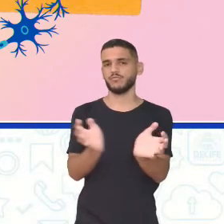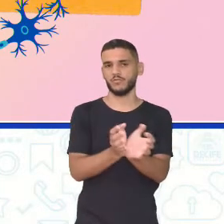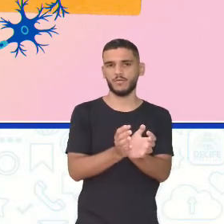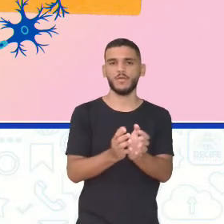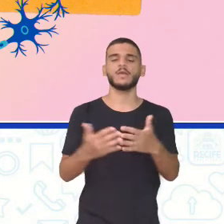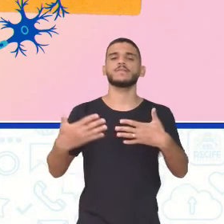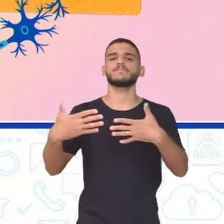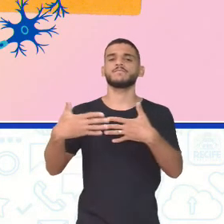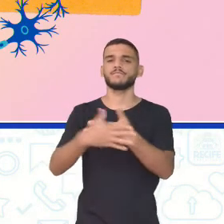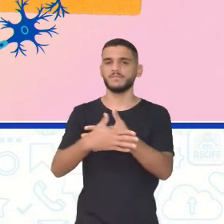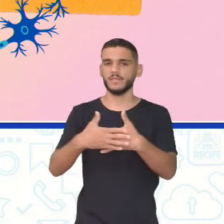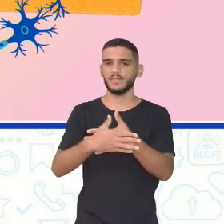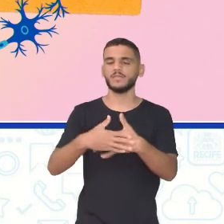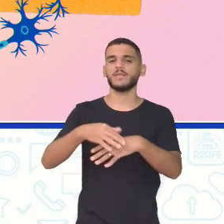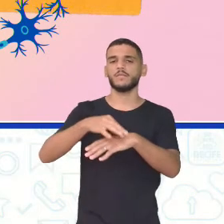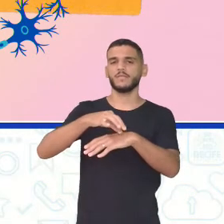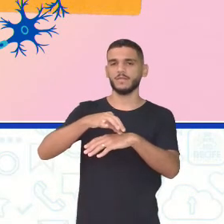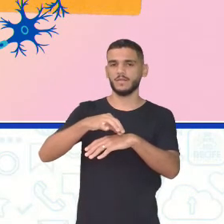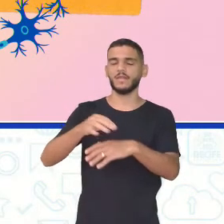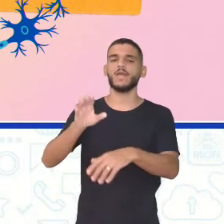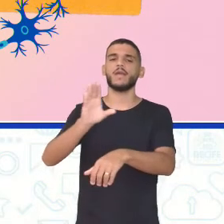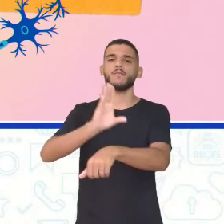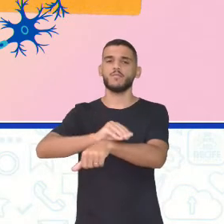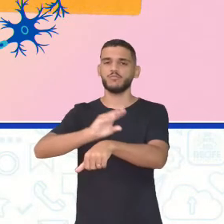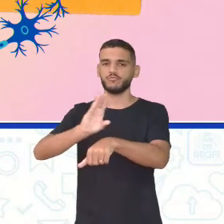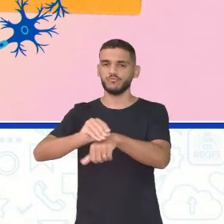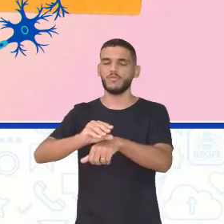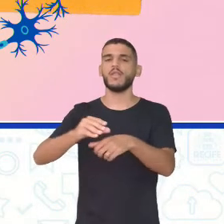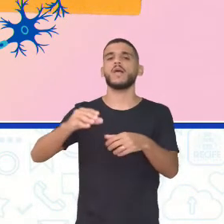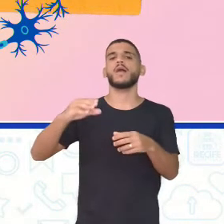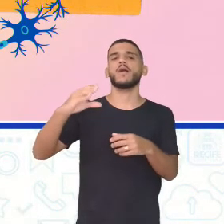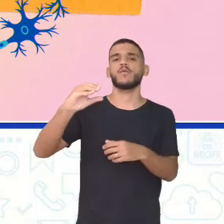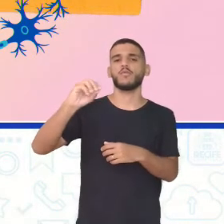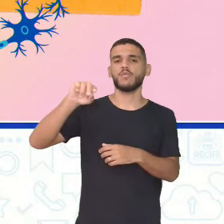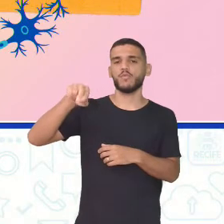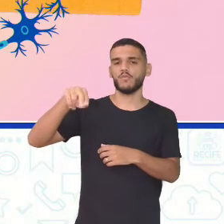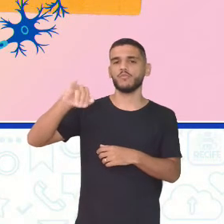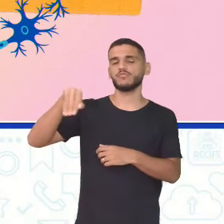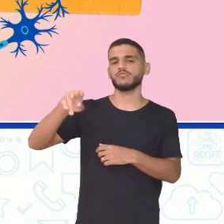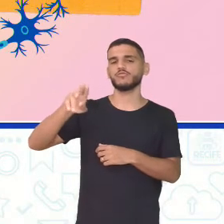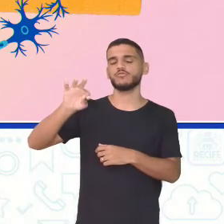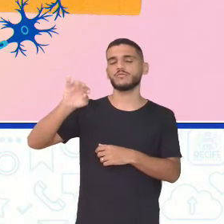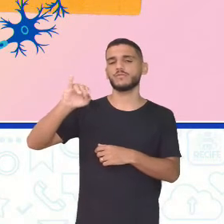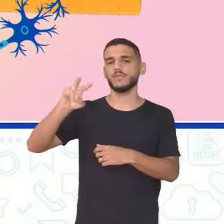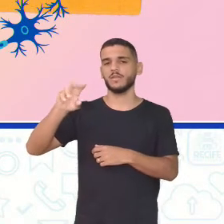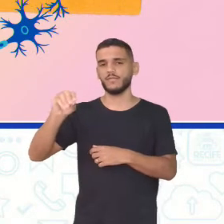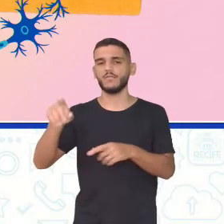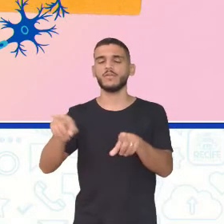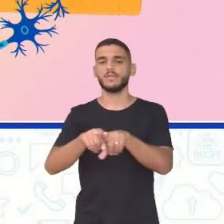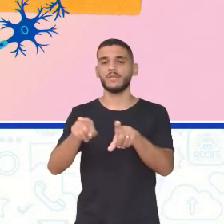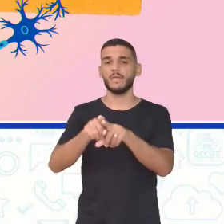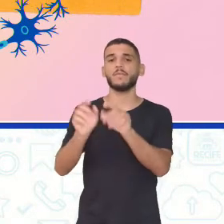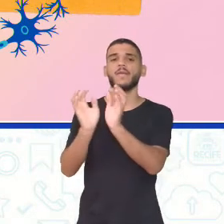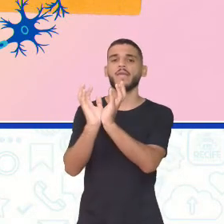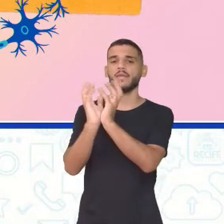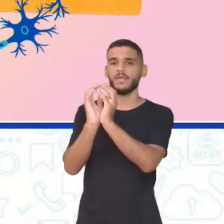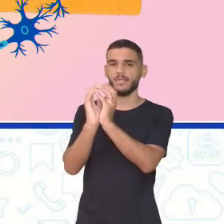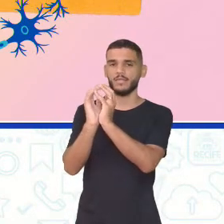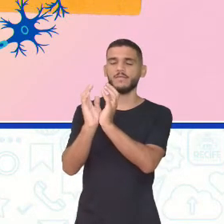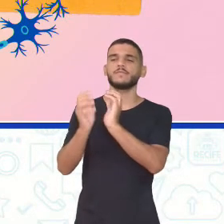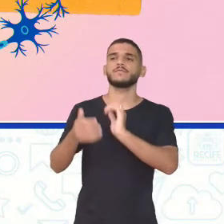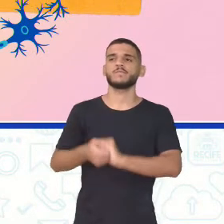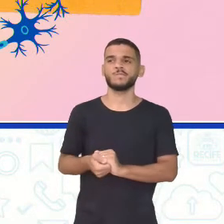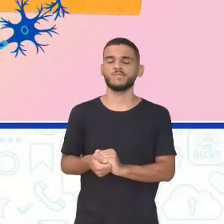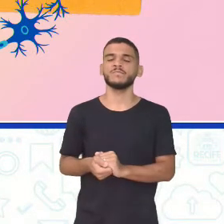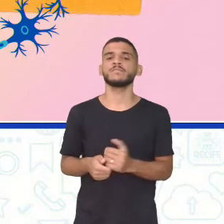tecido epitelial, o tecido muscular, o conjuntivo e o nervoso. Nós conversamos sobre eles ontem, falamos bastante sobre